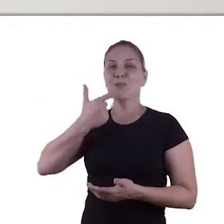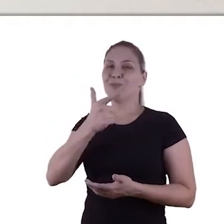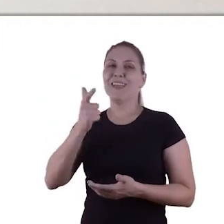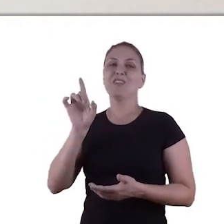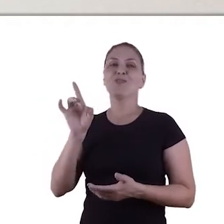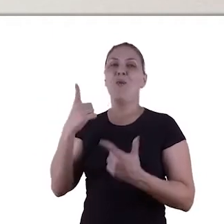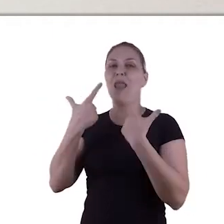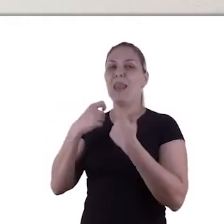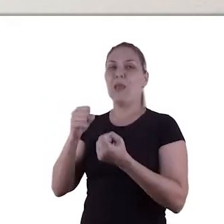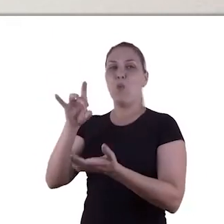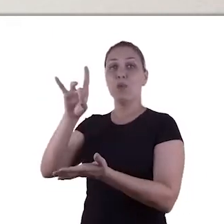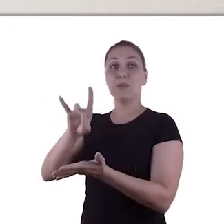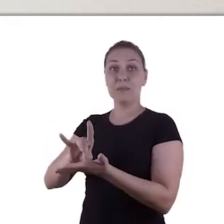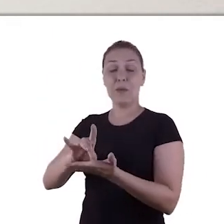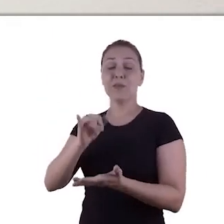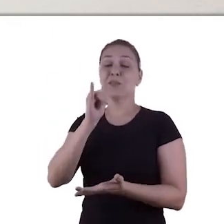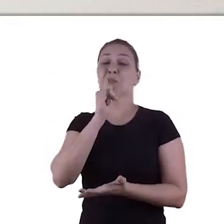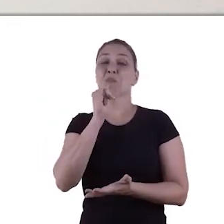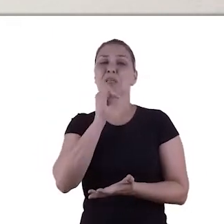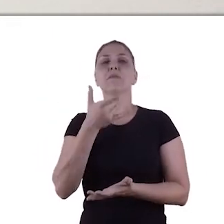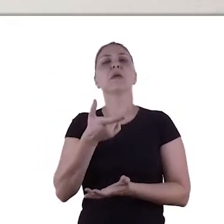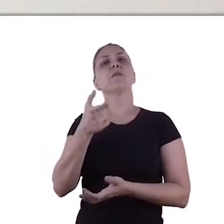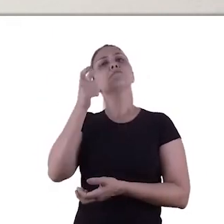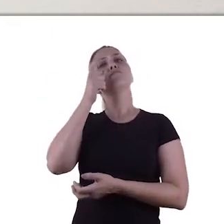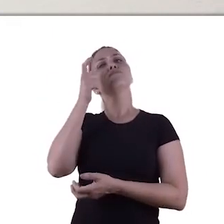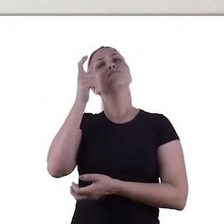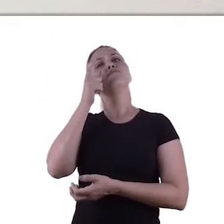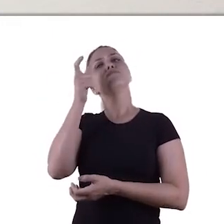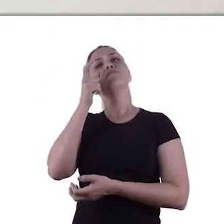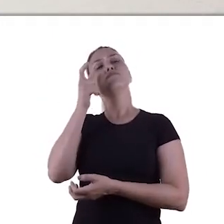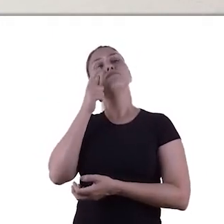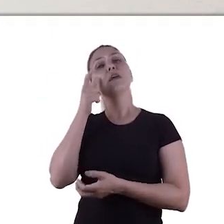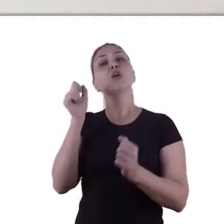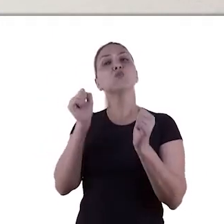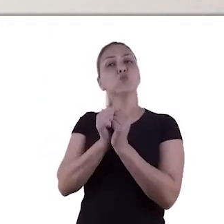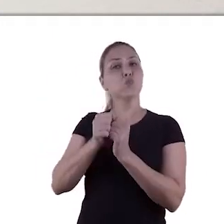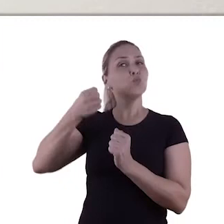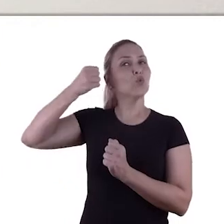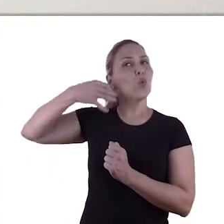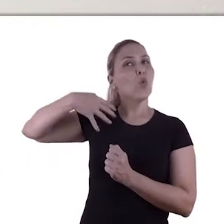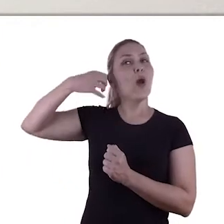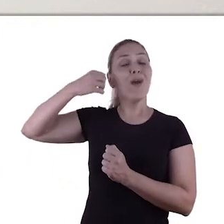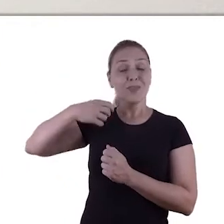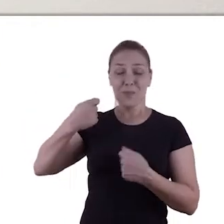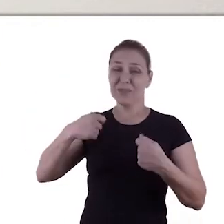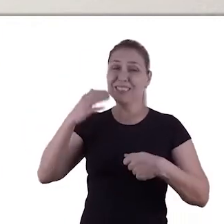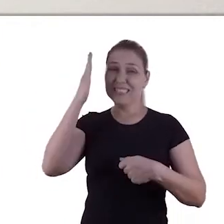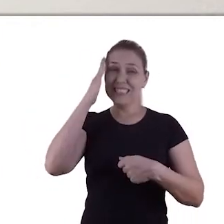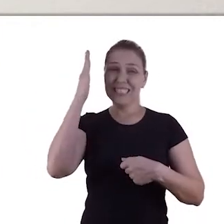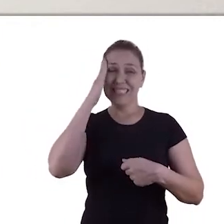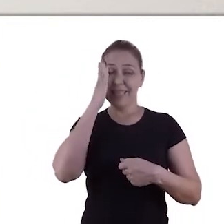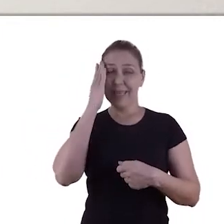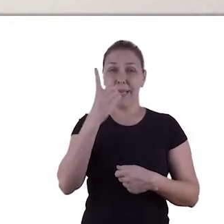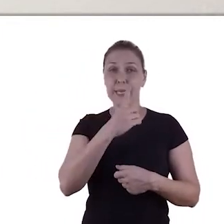um filme com audiodescrição, eu tenho que dominar o idioma,